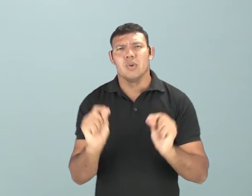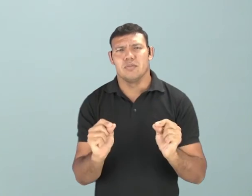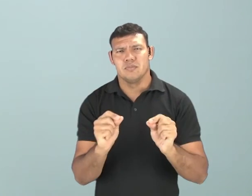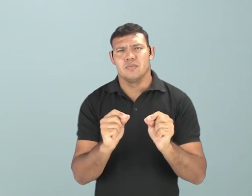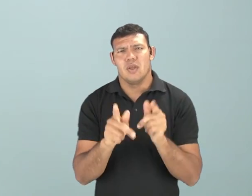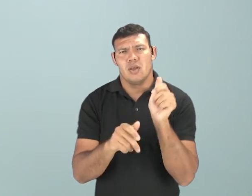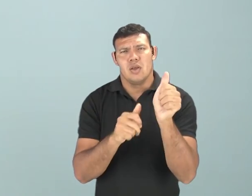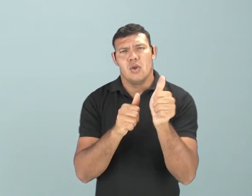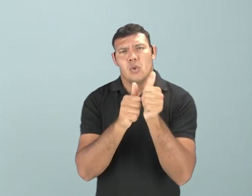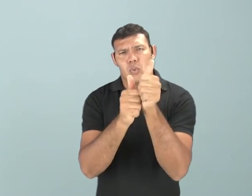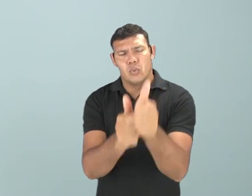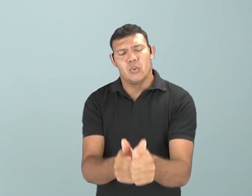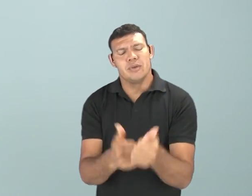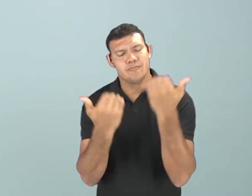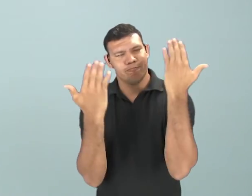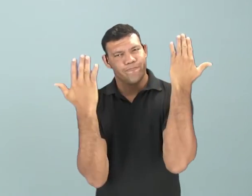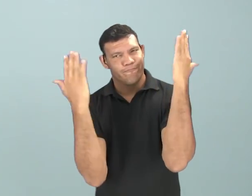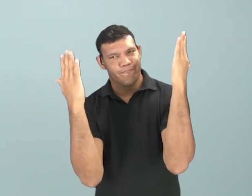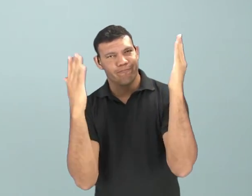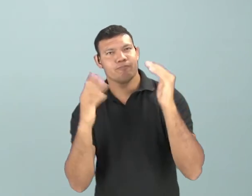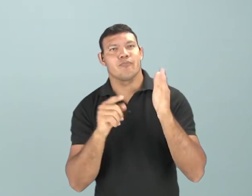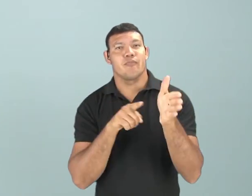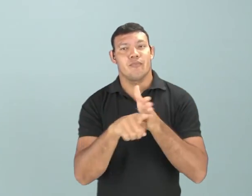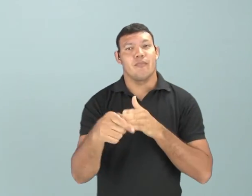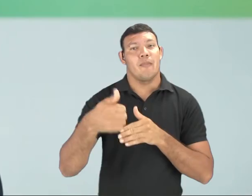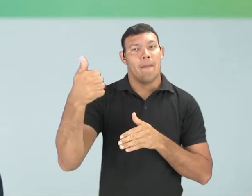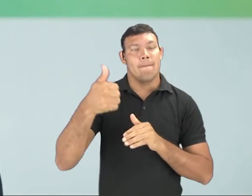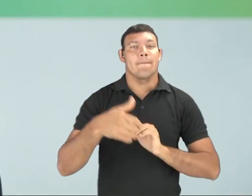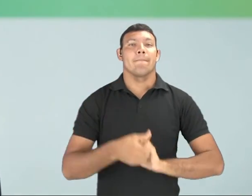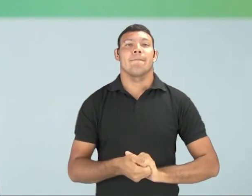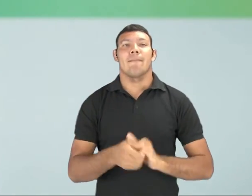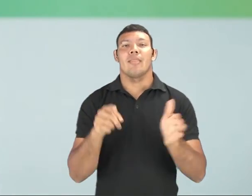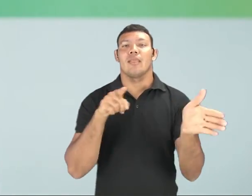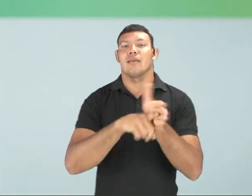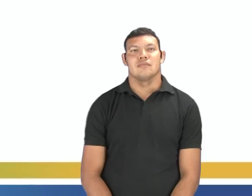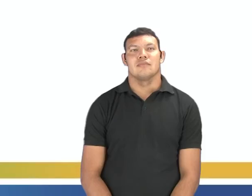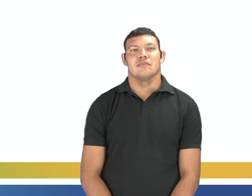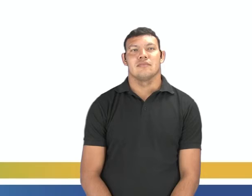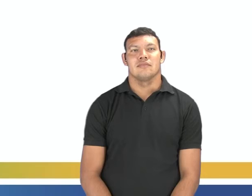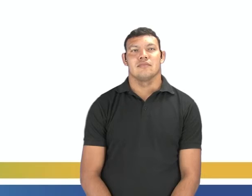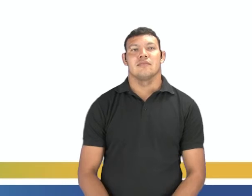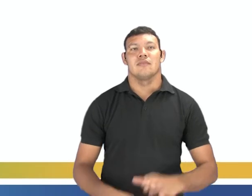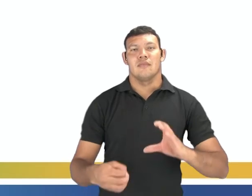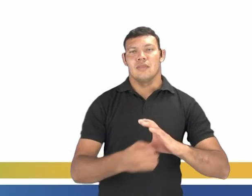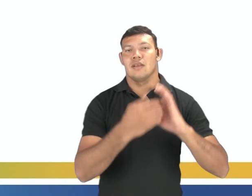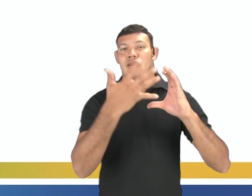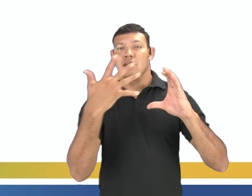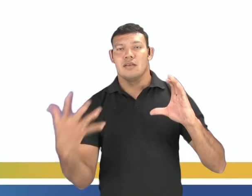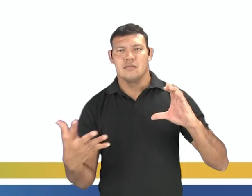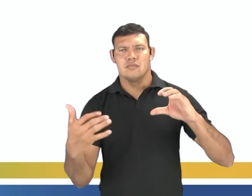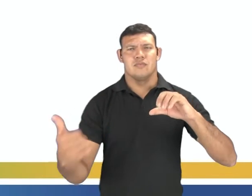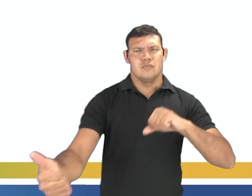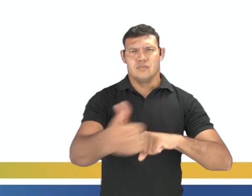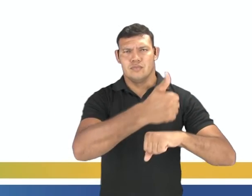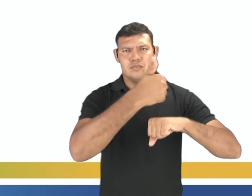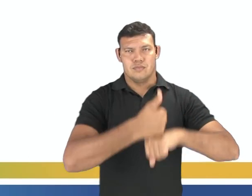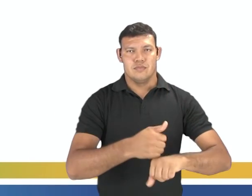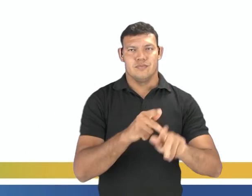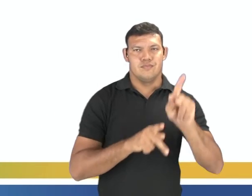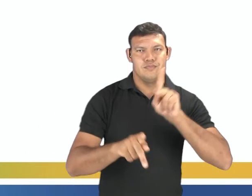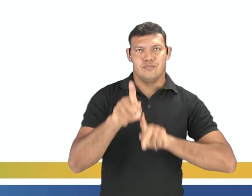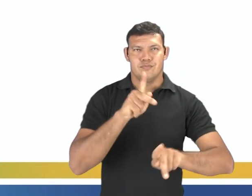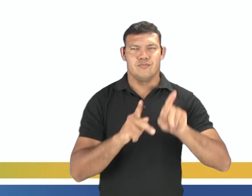nível. Então, parabéns para quem acertou a primeira. Vamos para a segunda, então? São características das colônias de